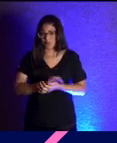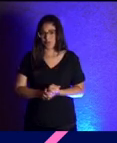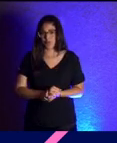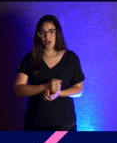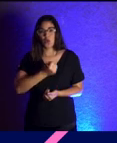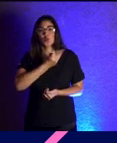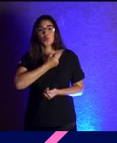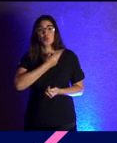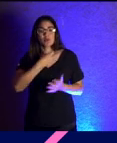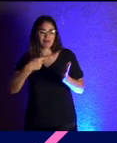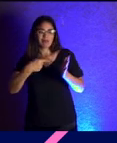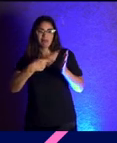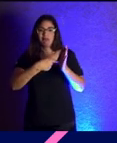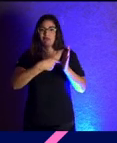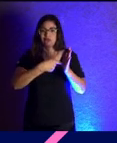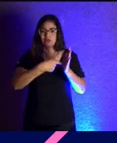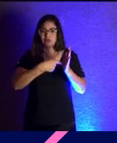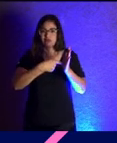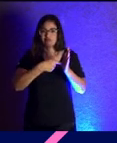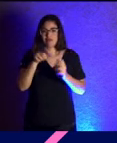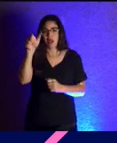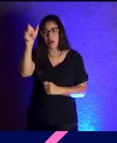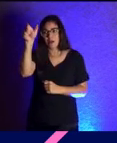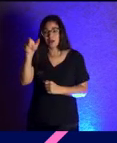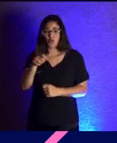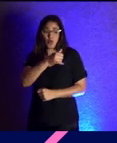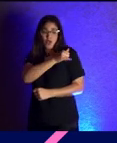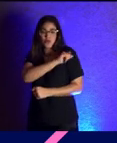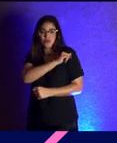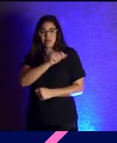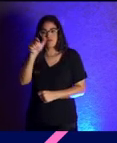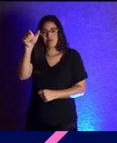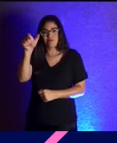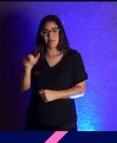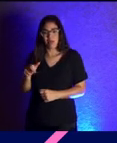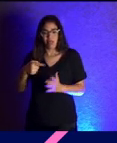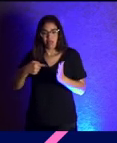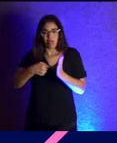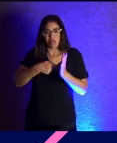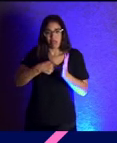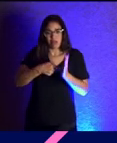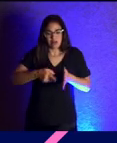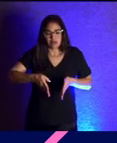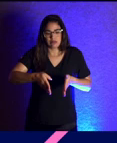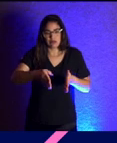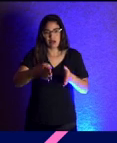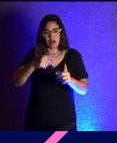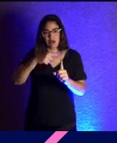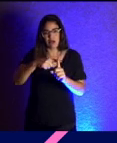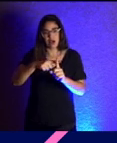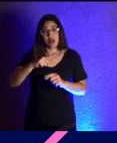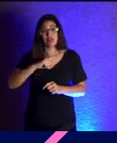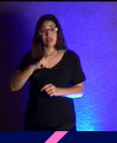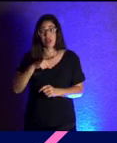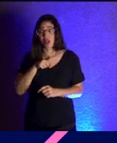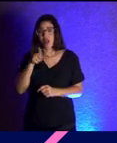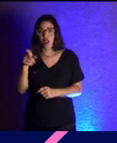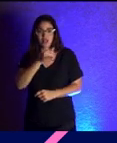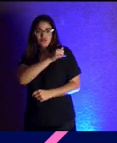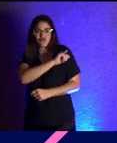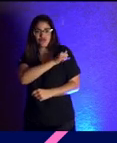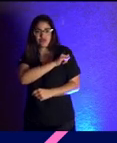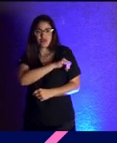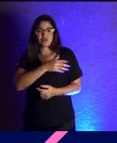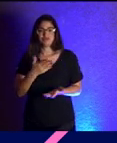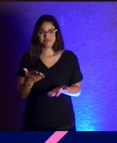os números que a gente denuncia no Rio de Janeiro. Pessoas com relações à polícia que afirmam que já são assim, que é comumente as pessoas